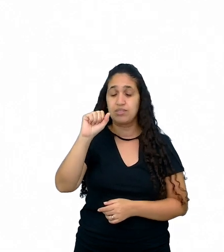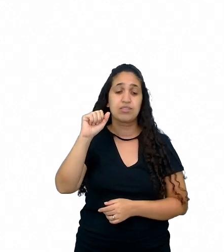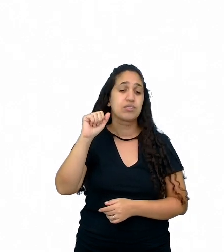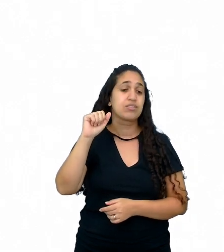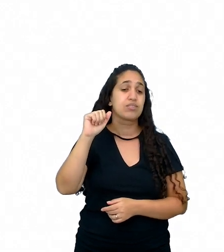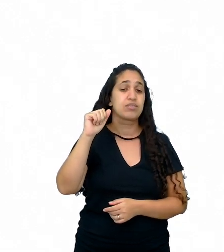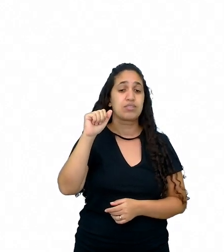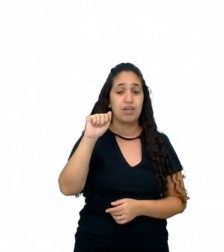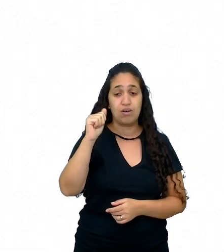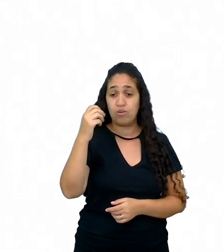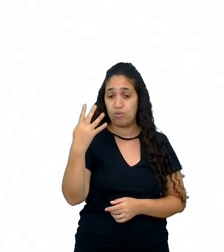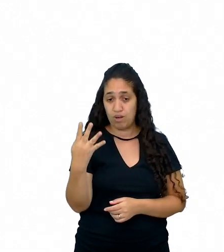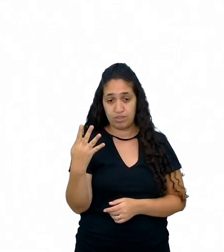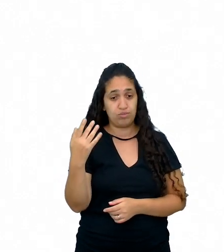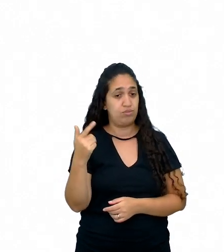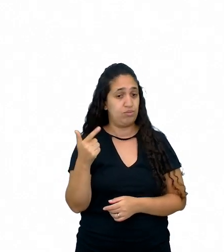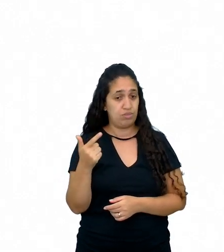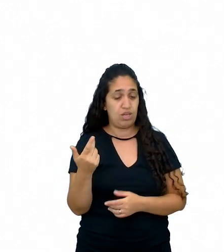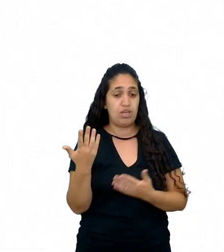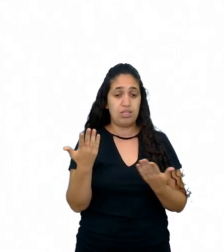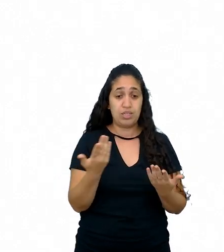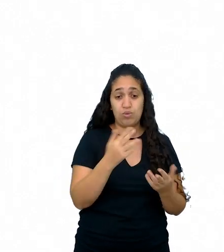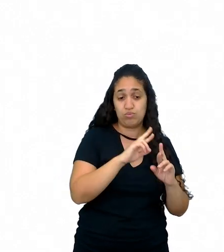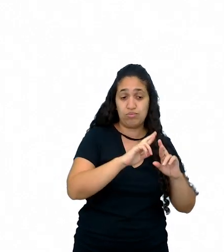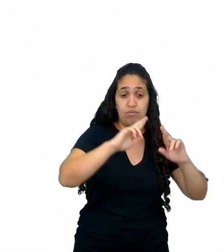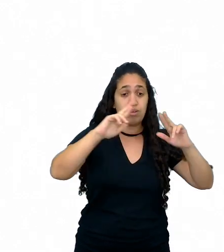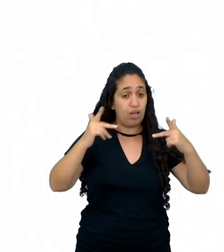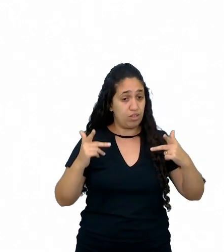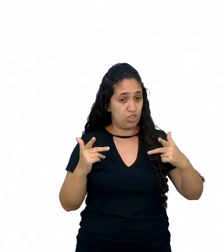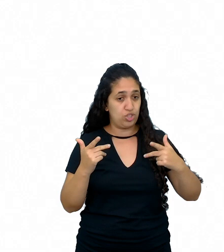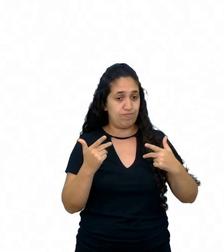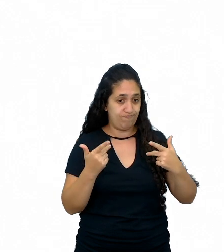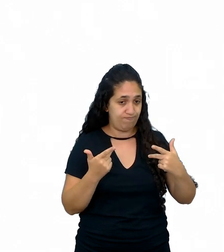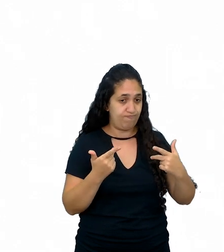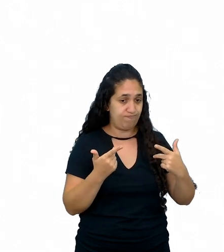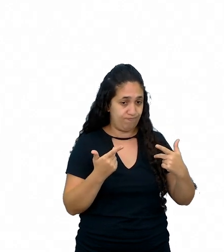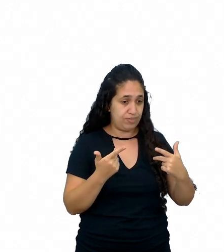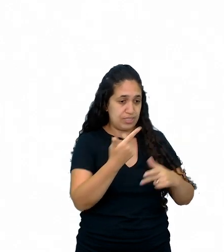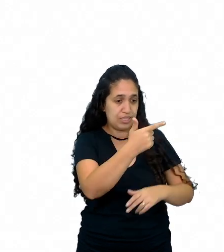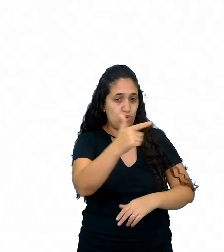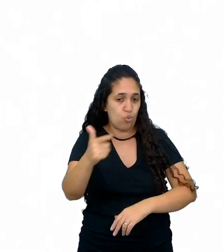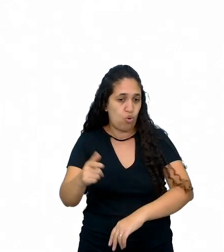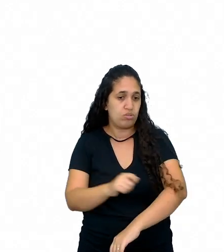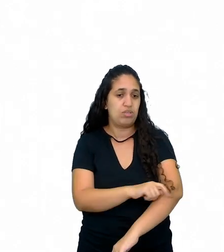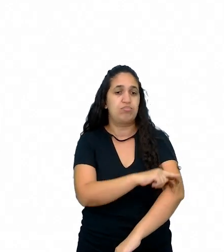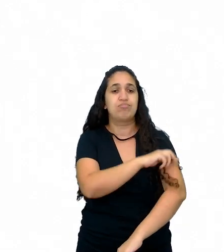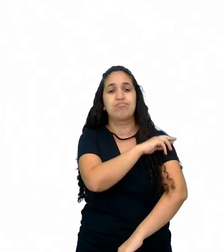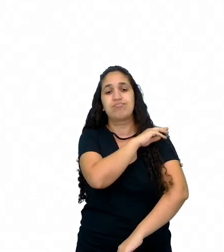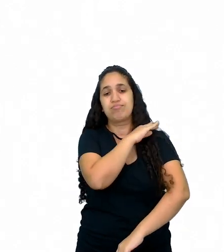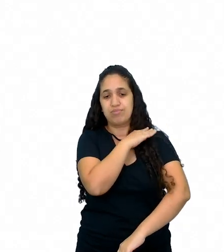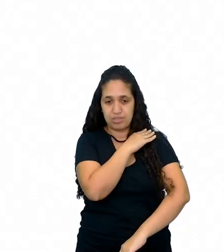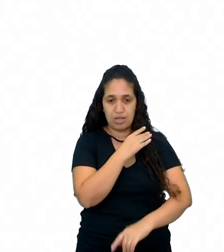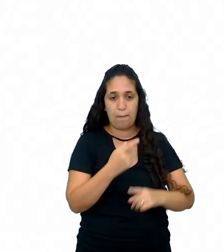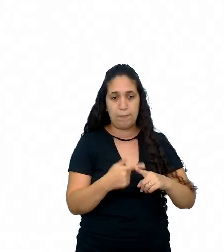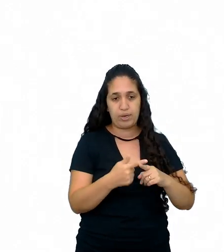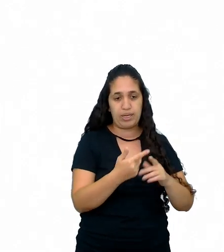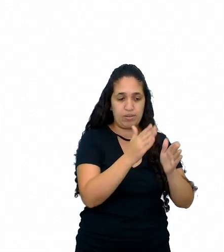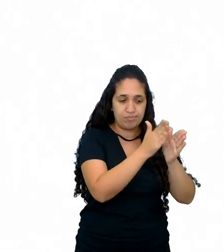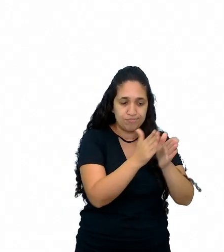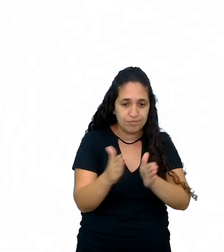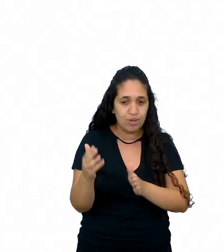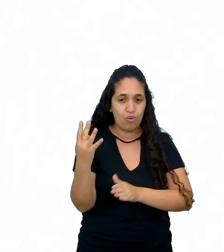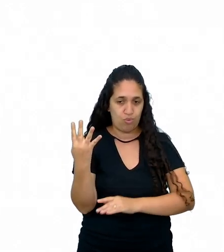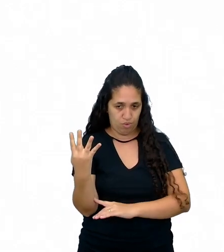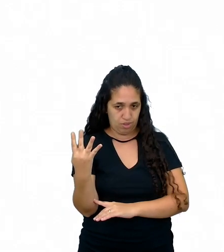e a SA3, tá? Ela ficou diferente das outras séries, que tem 4 sequências, tá